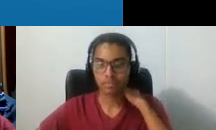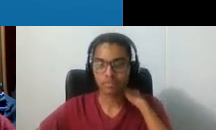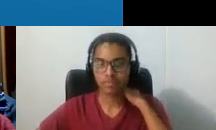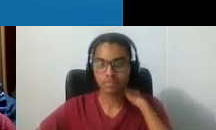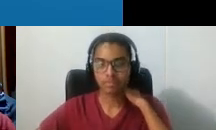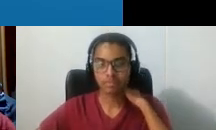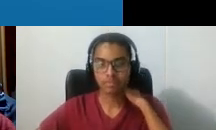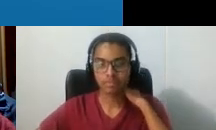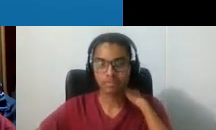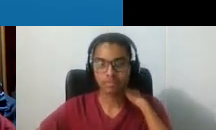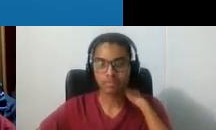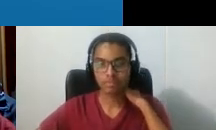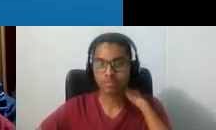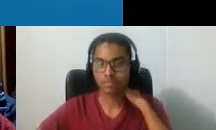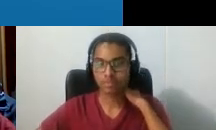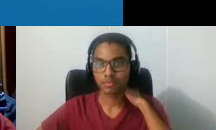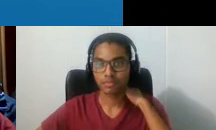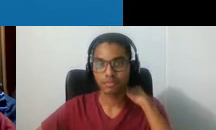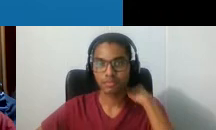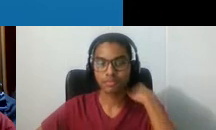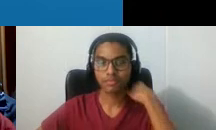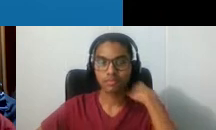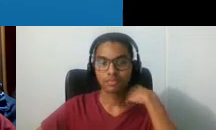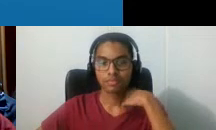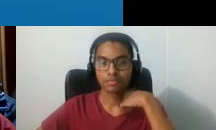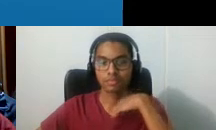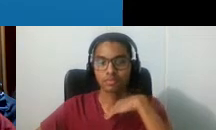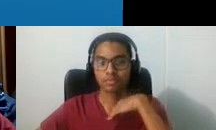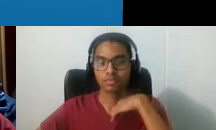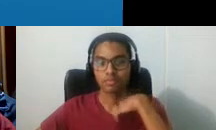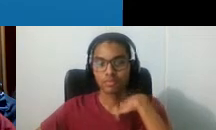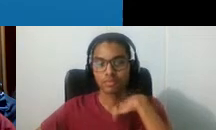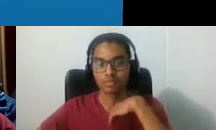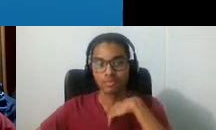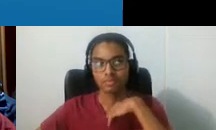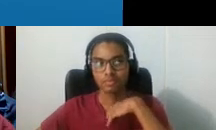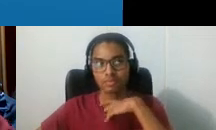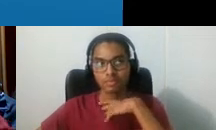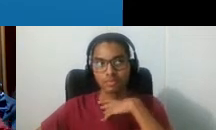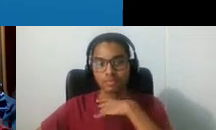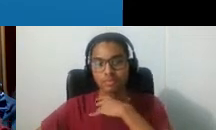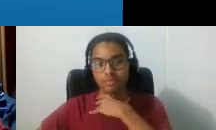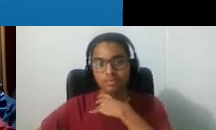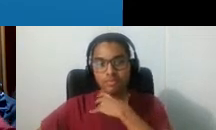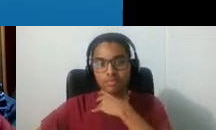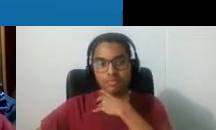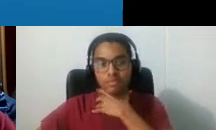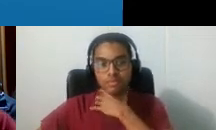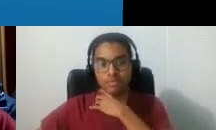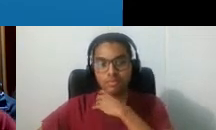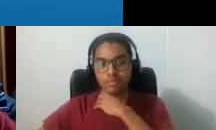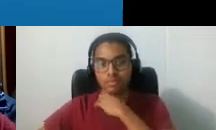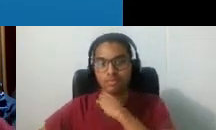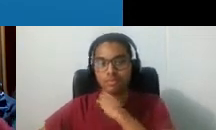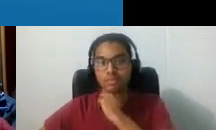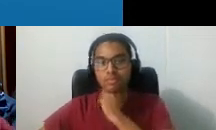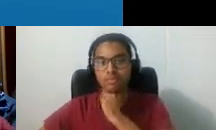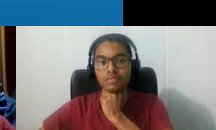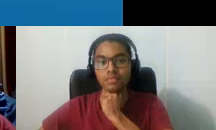tração. E o ensaio de tração, a gente tira um monte de informação dele. Então, essas 4 informações e mais